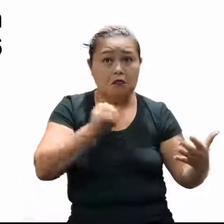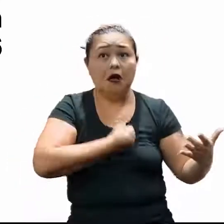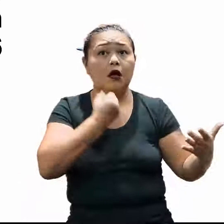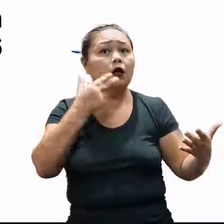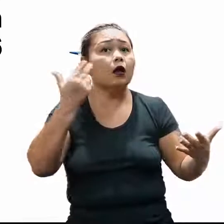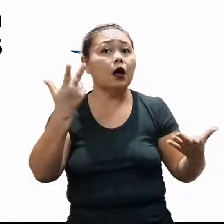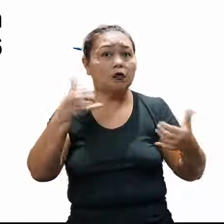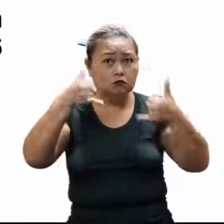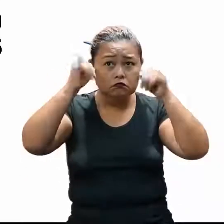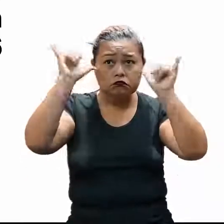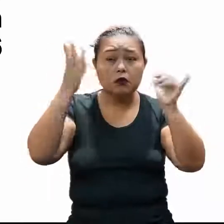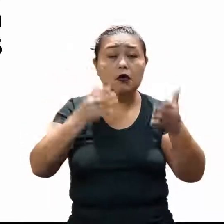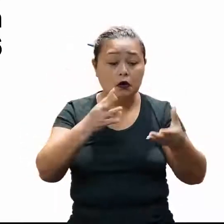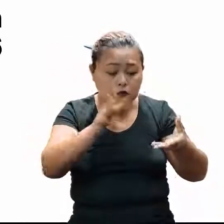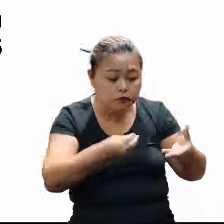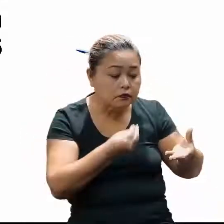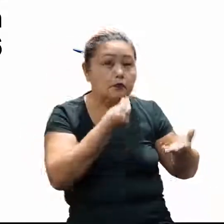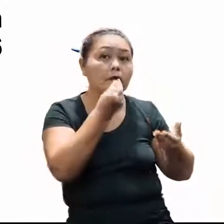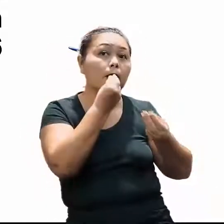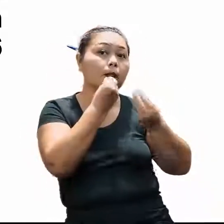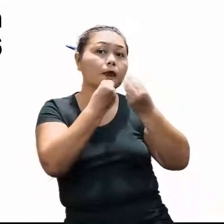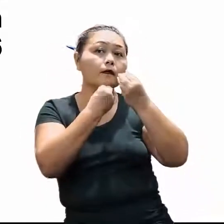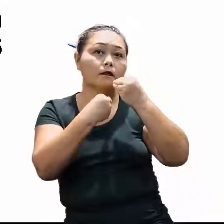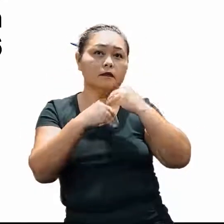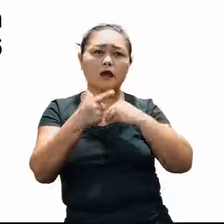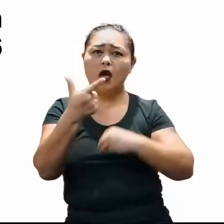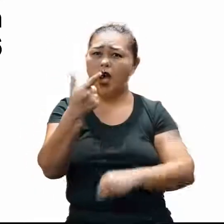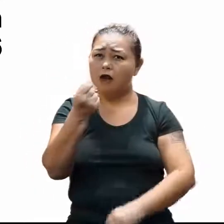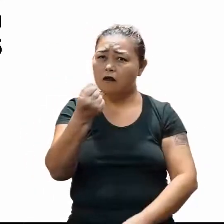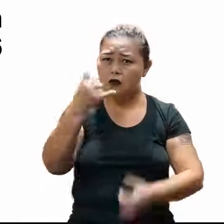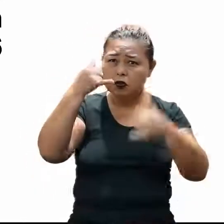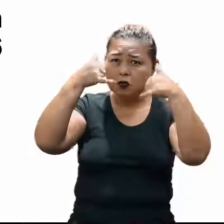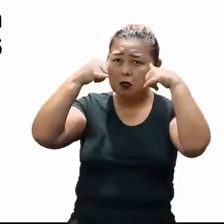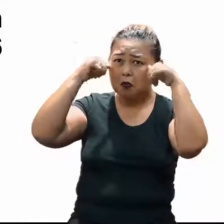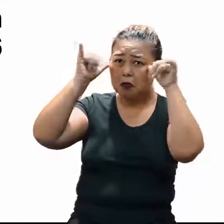matando para se alimentar. Mas será que 20 bois